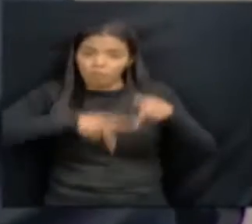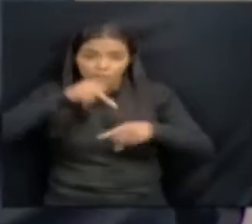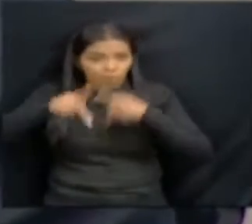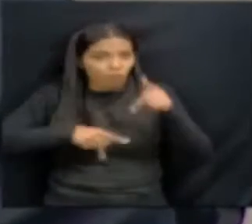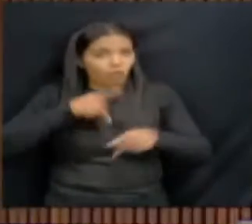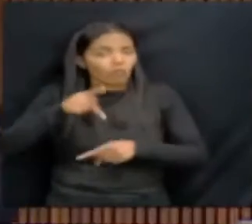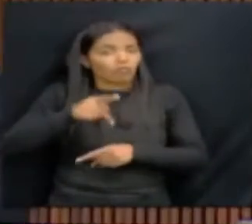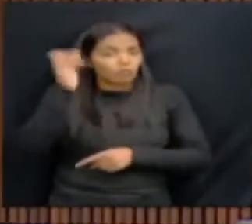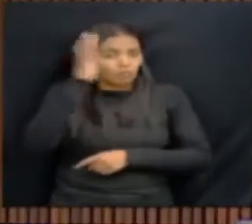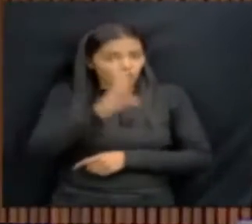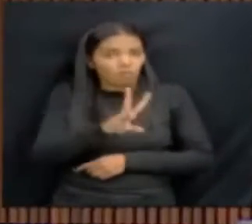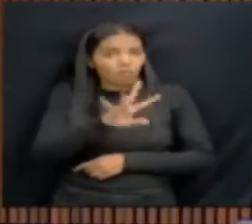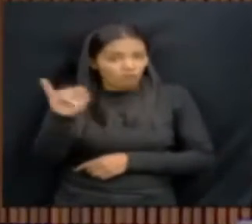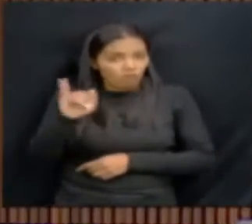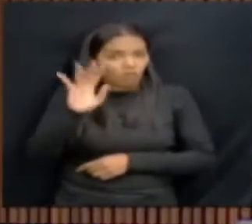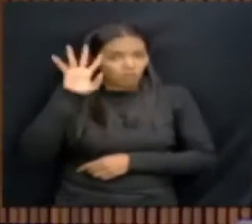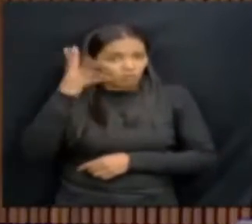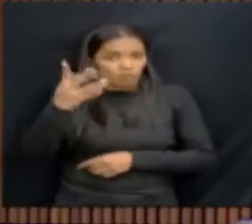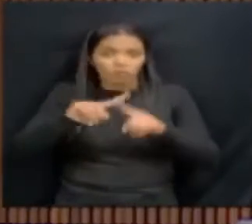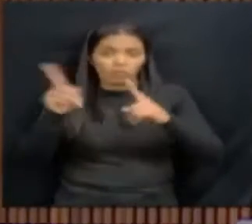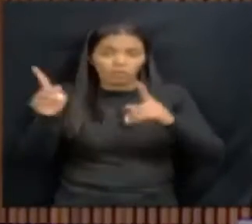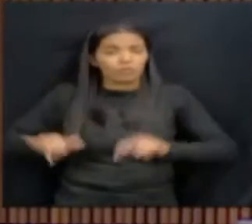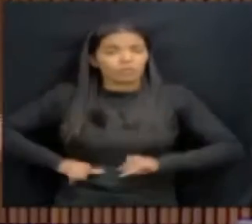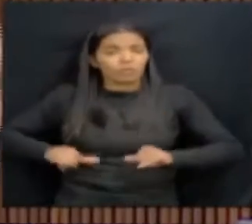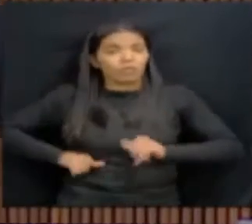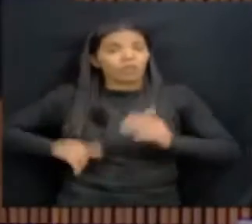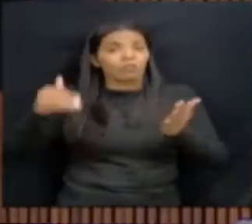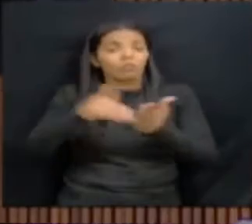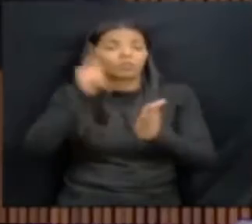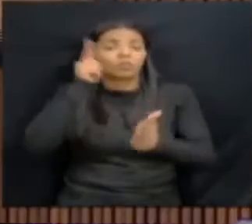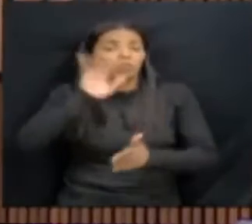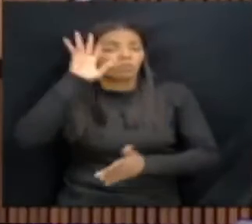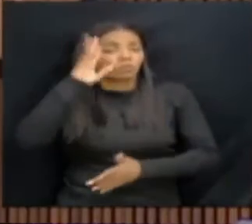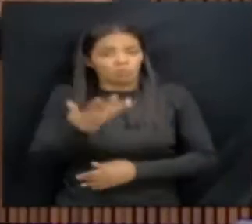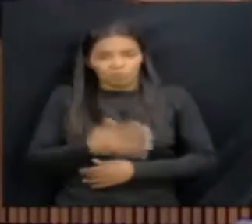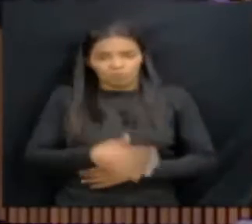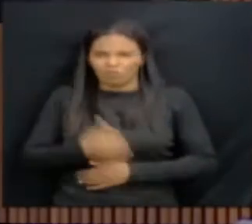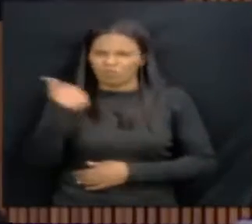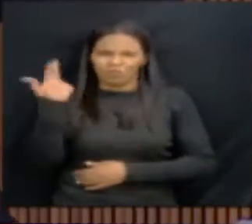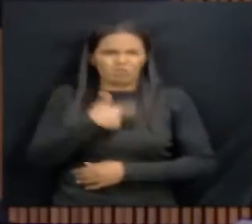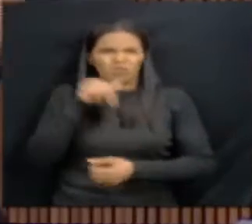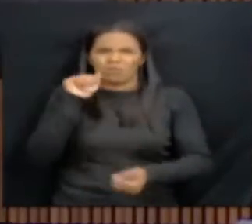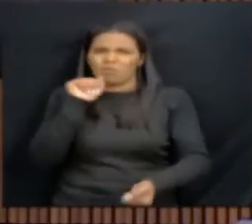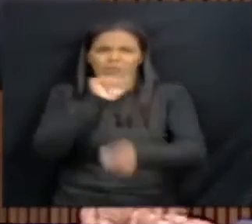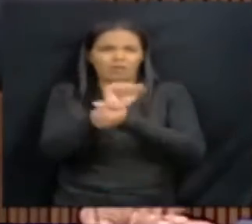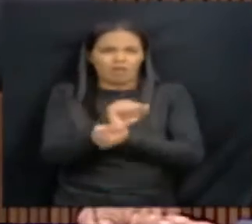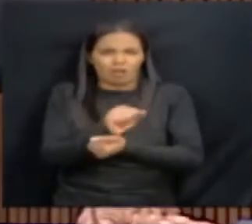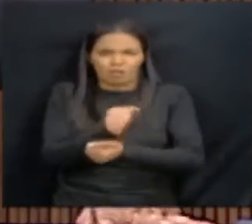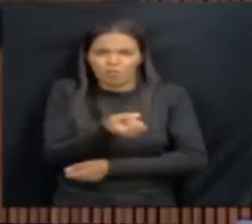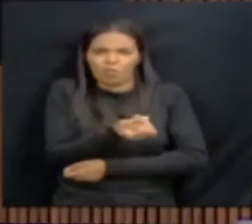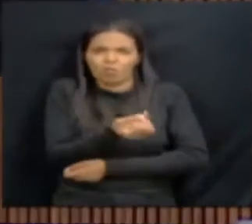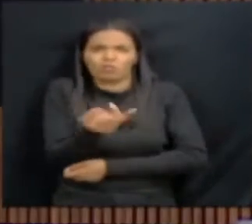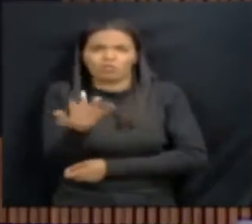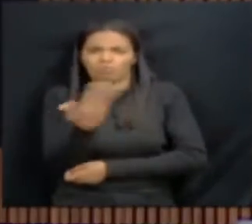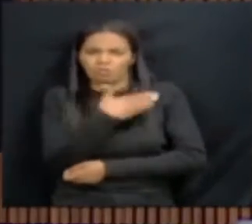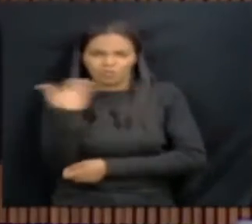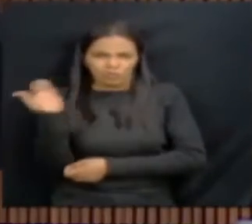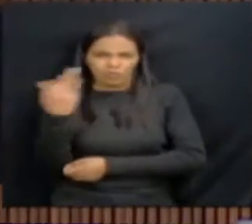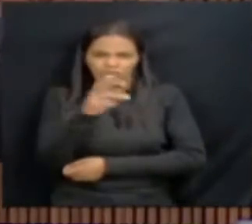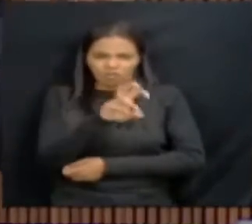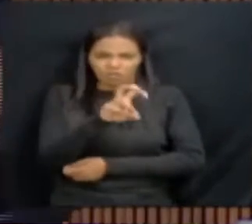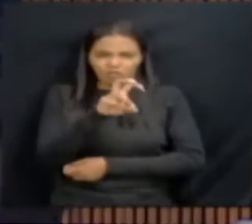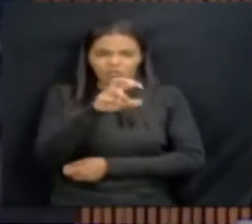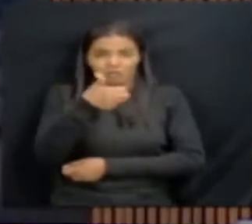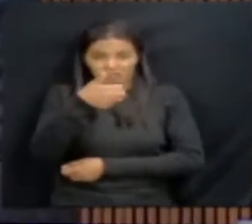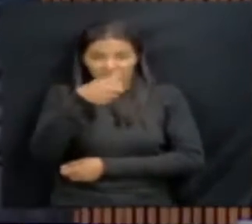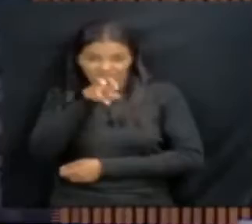resolver, mas infelizmente vai sofrer daqui até lá. Nós não vamos parar nesse número de mortos, infelizmente vai